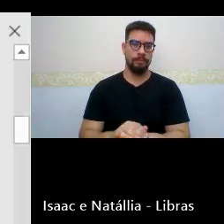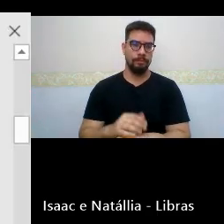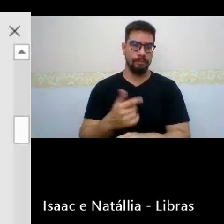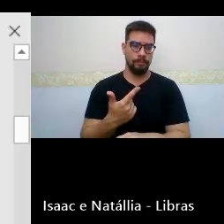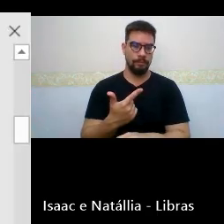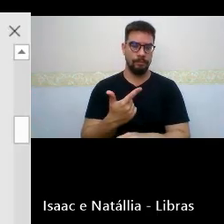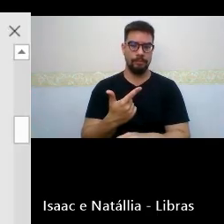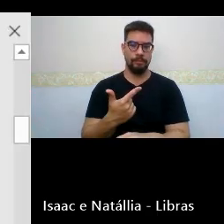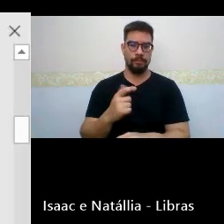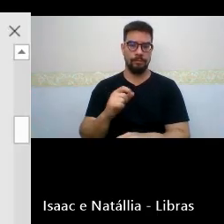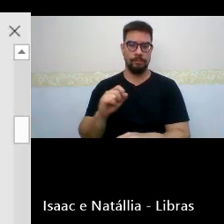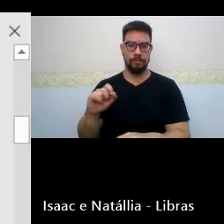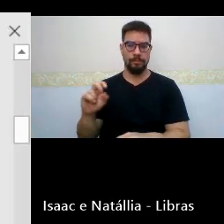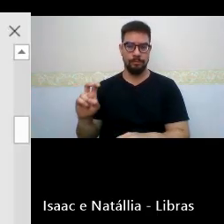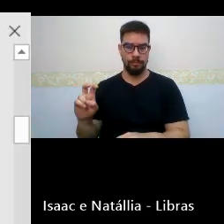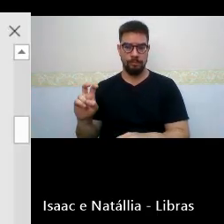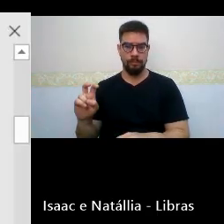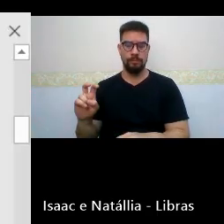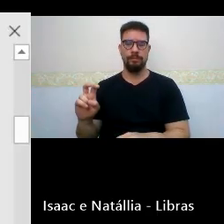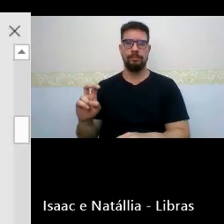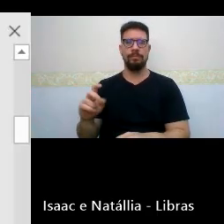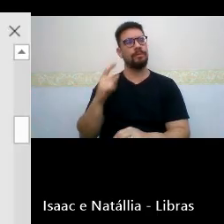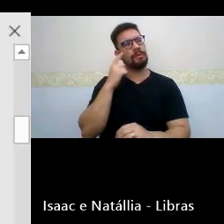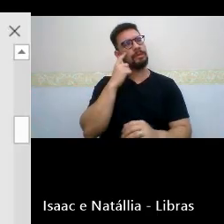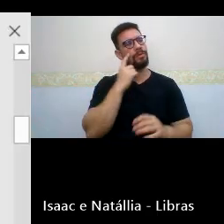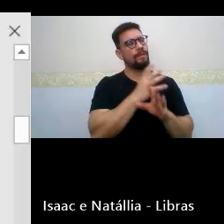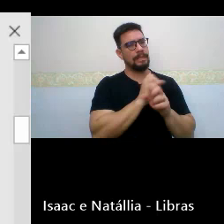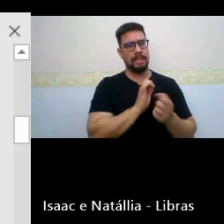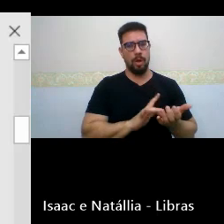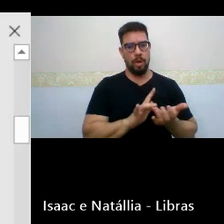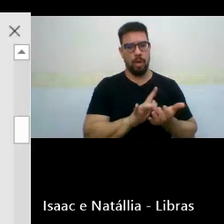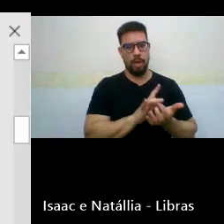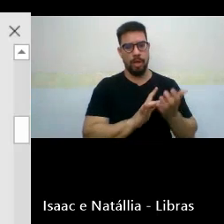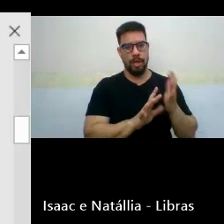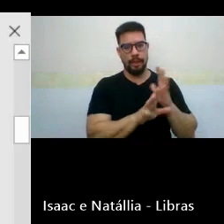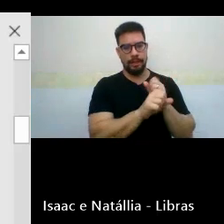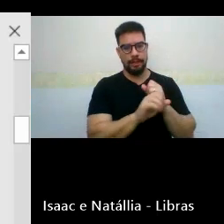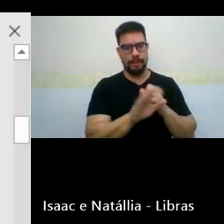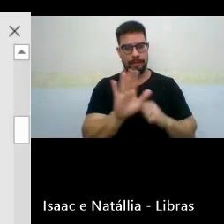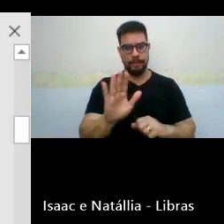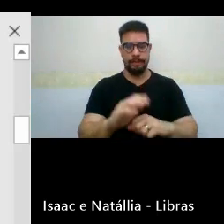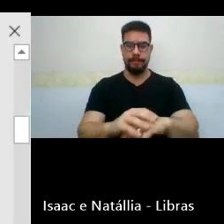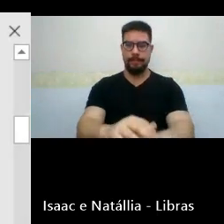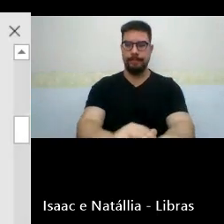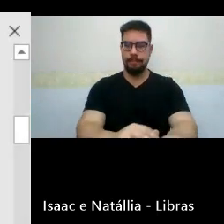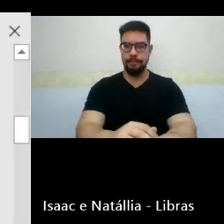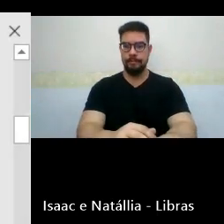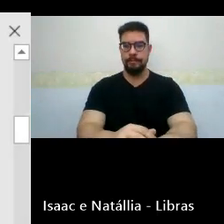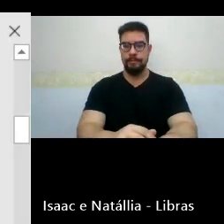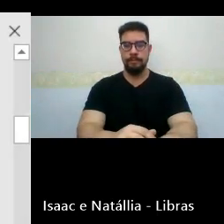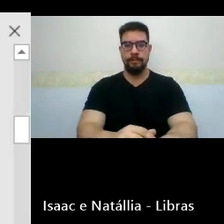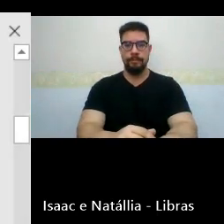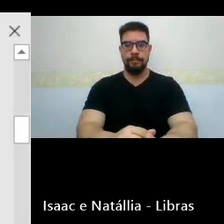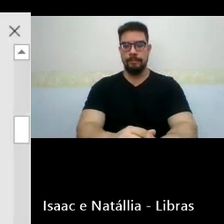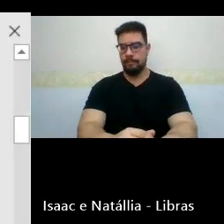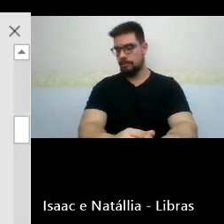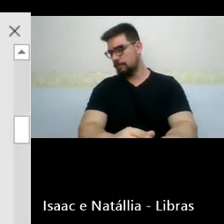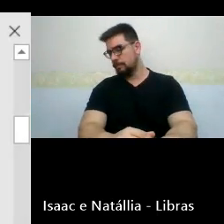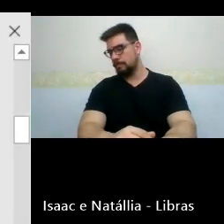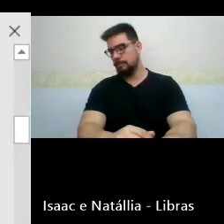2005, deixa eu fazer essa conta na calculadora para não errar. Deixa eu ver aqui, para dar uma data